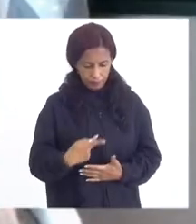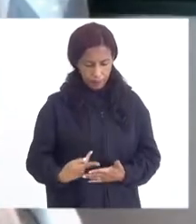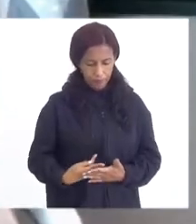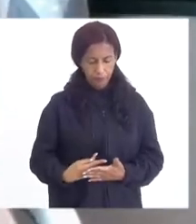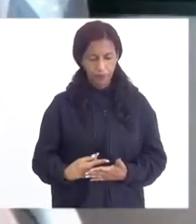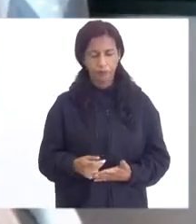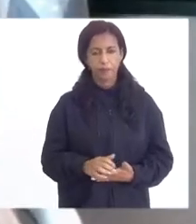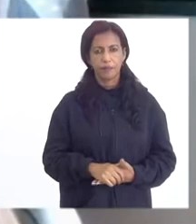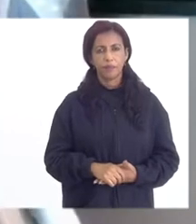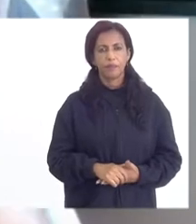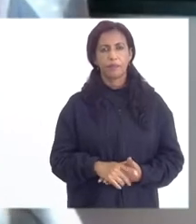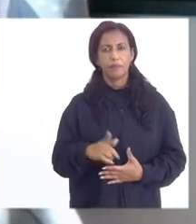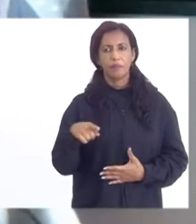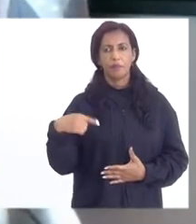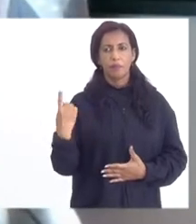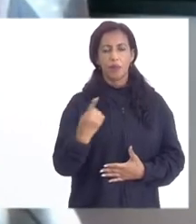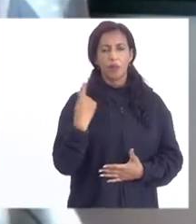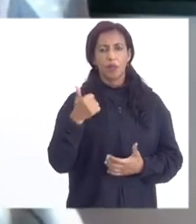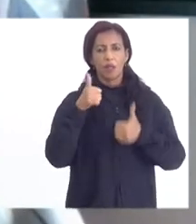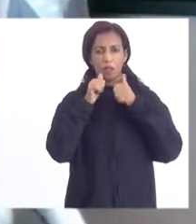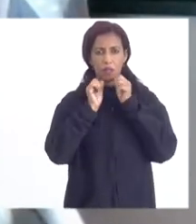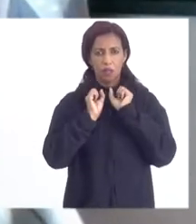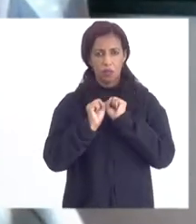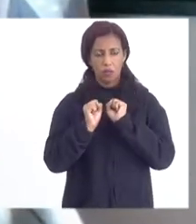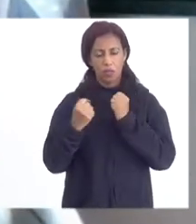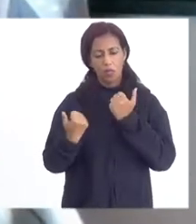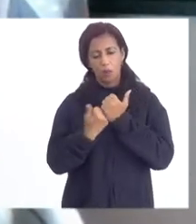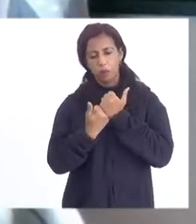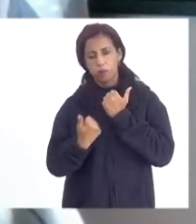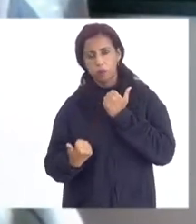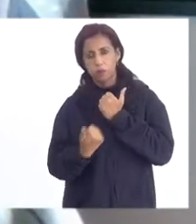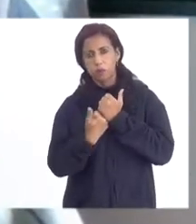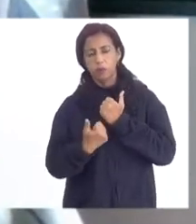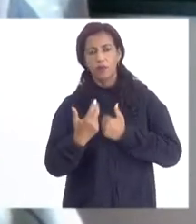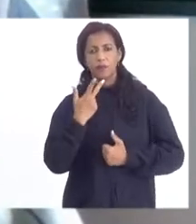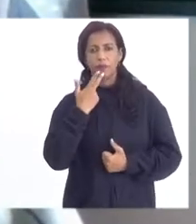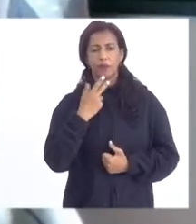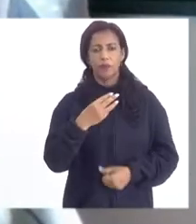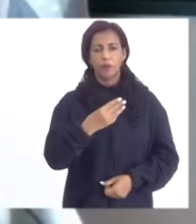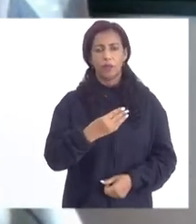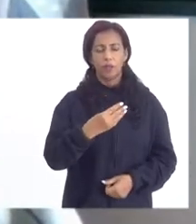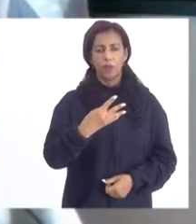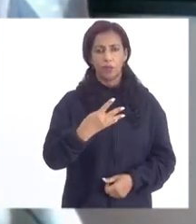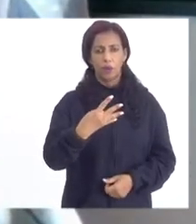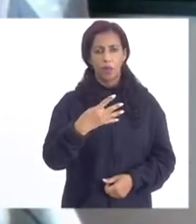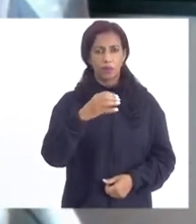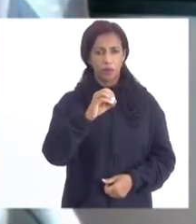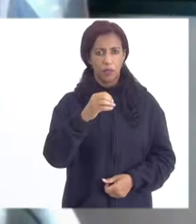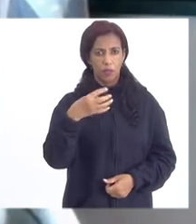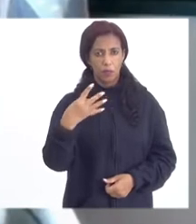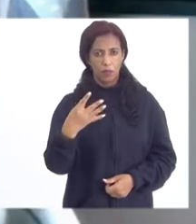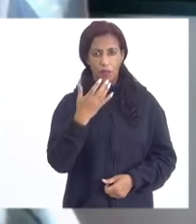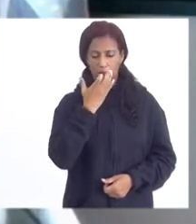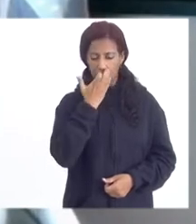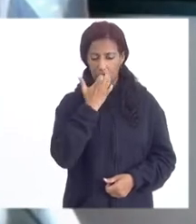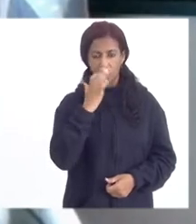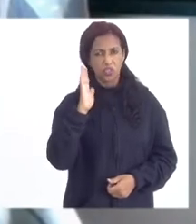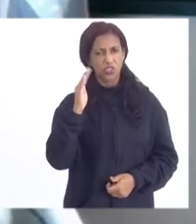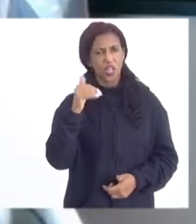Márcio Pacheco, a nossa assessoria disse que o 3404 está